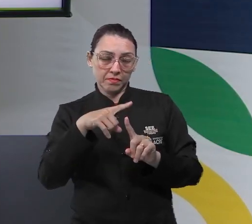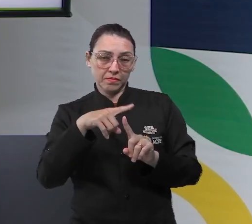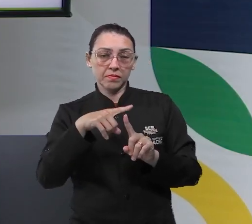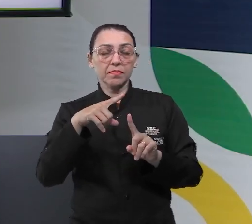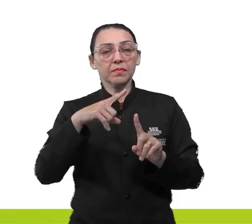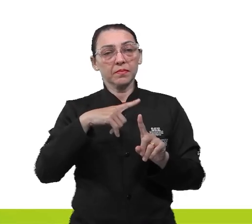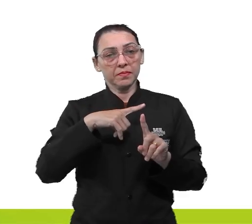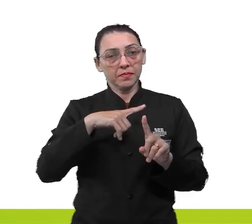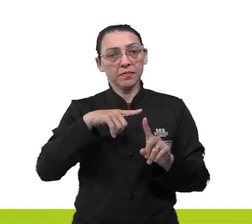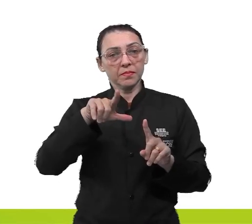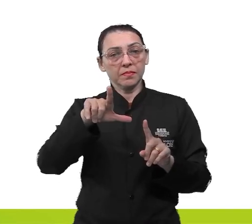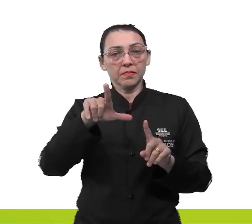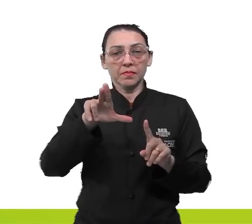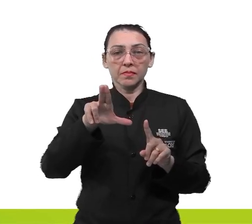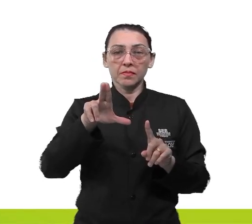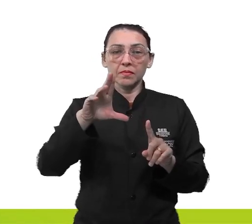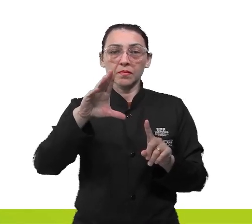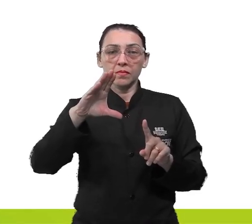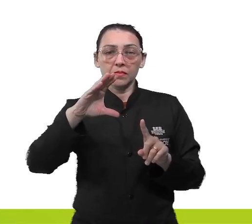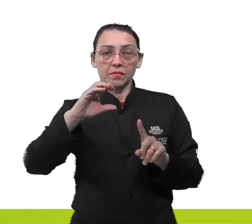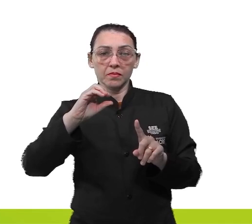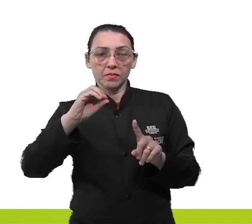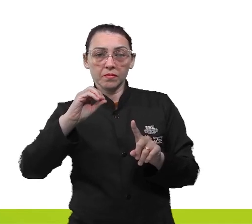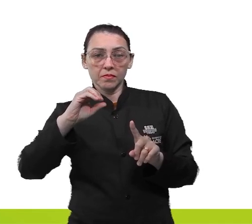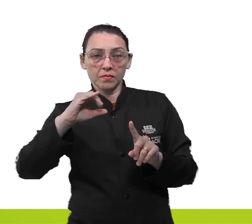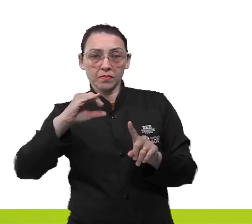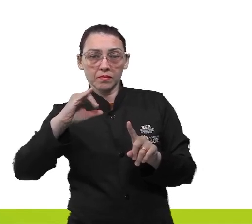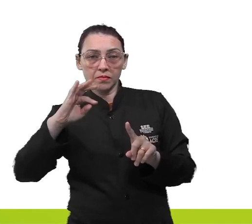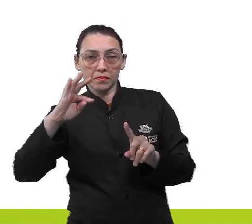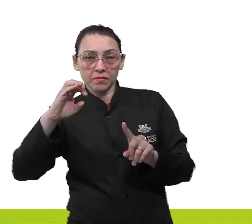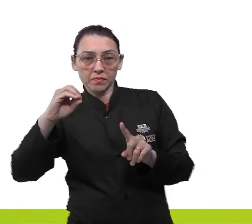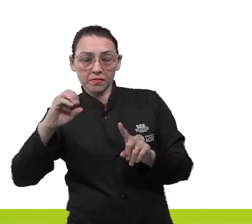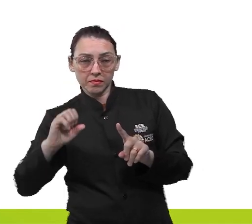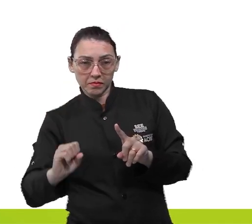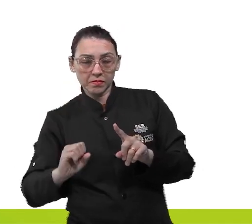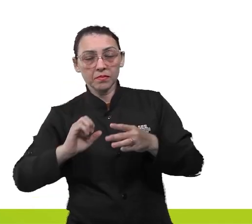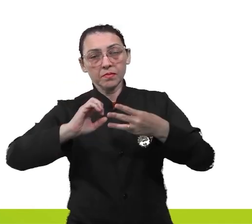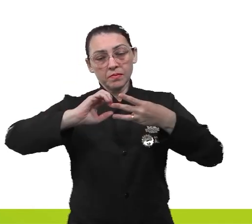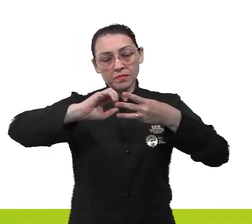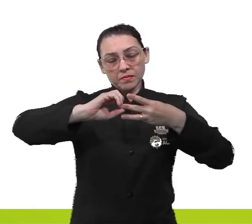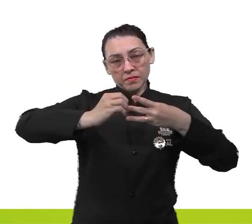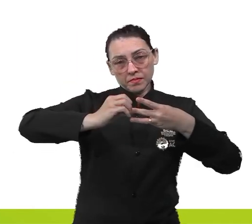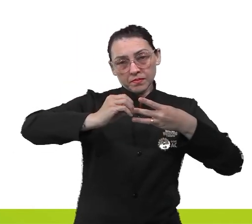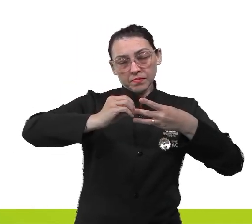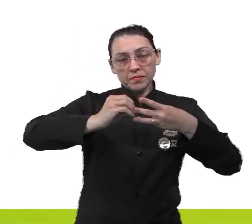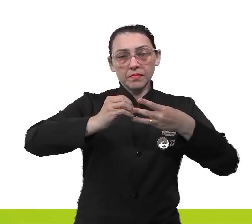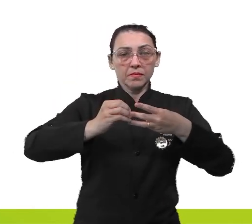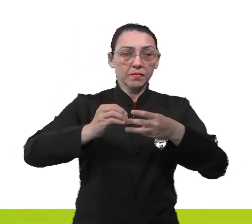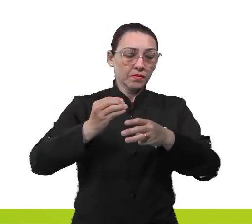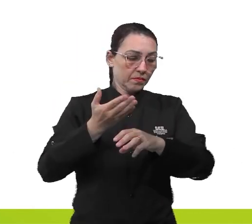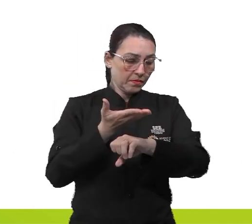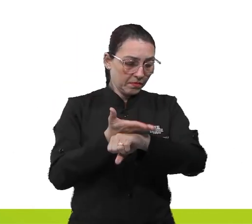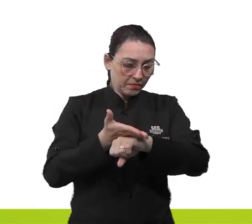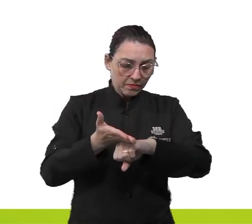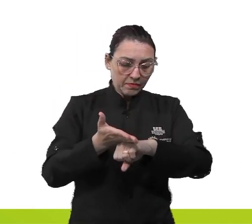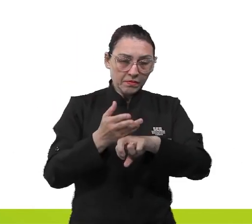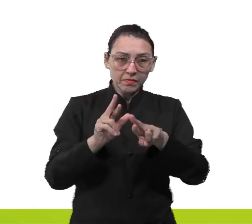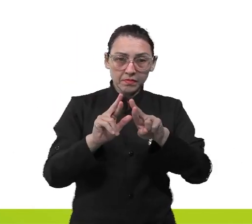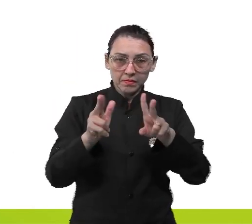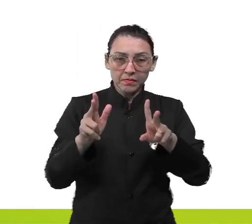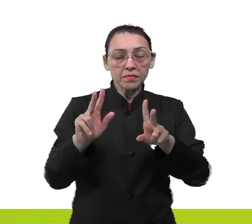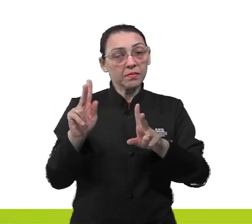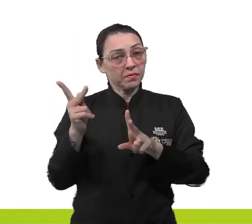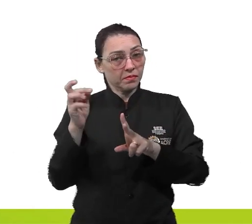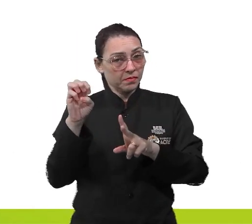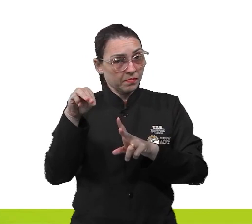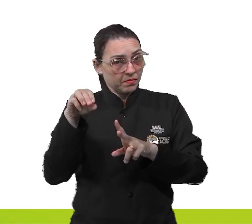aqui, leucócitos, pessoal. Os leucócitos são conhecidos como células brancas, diferente aqui, ó, das hemácias